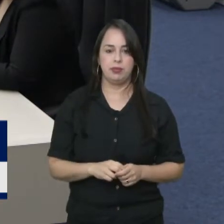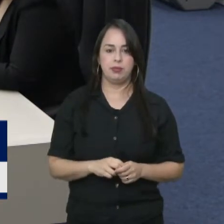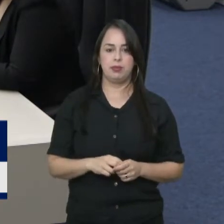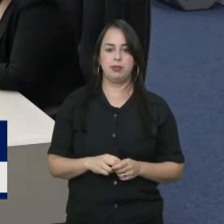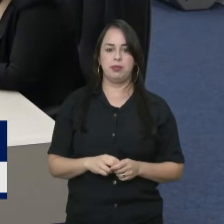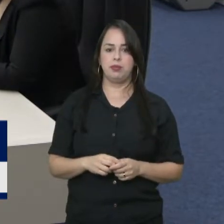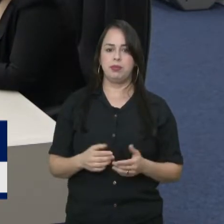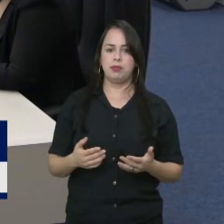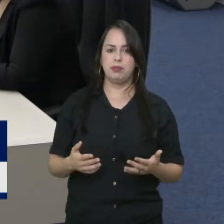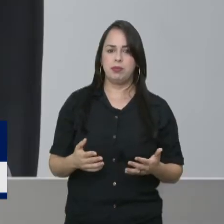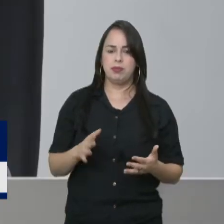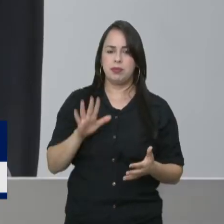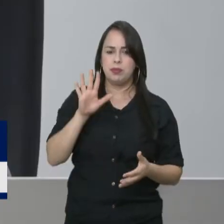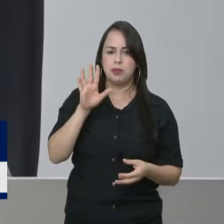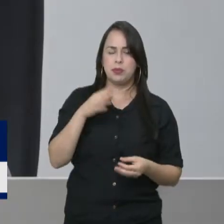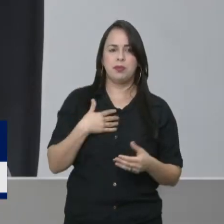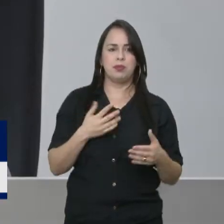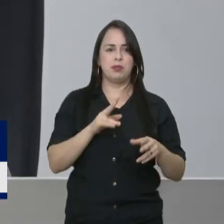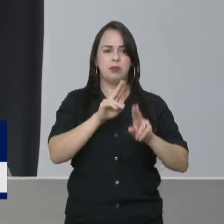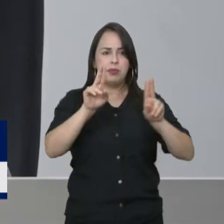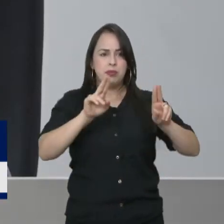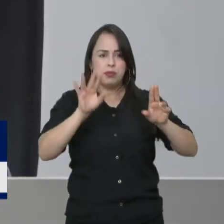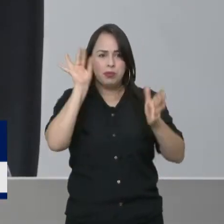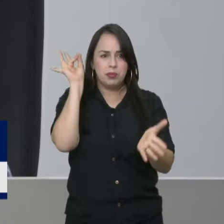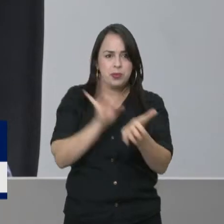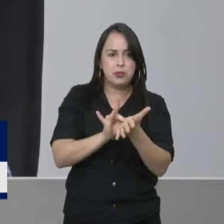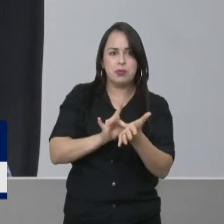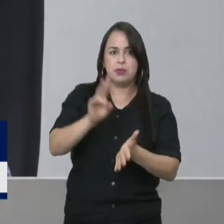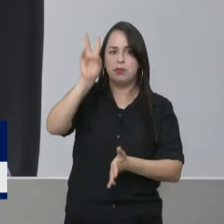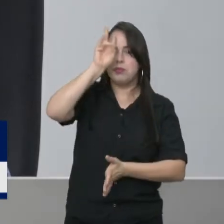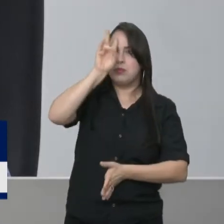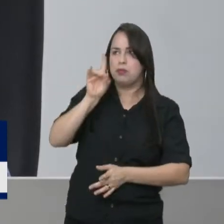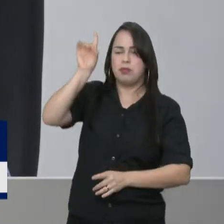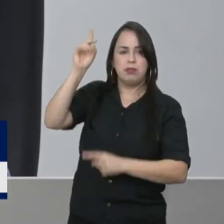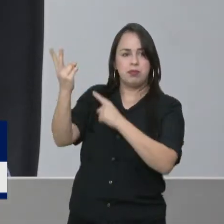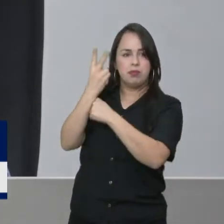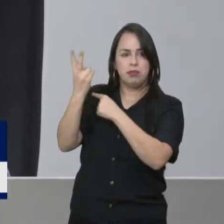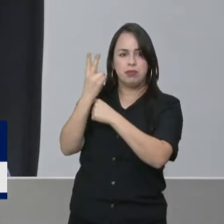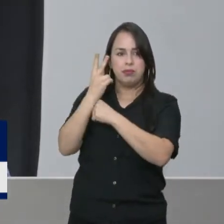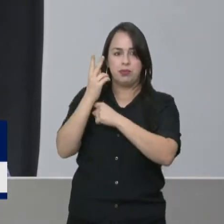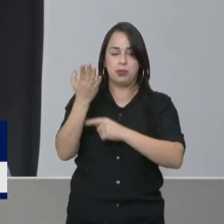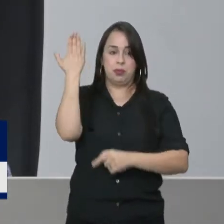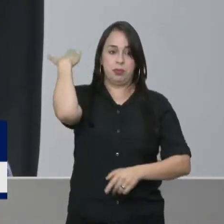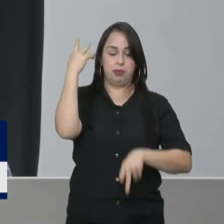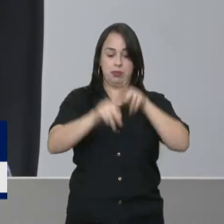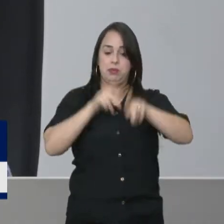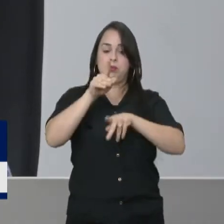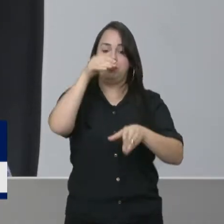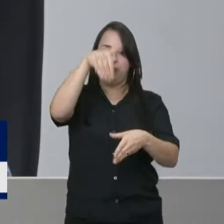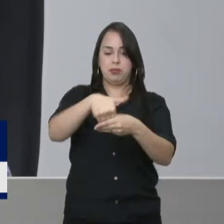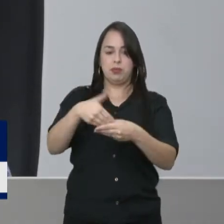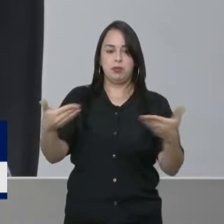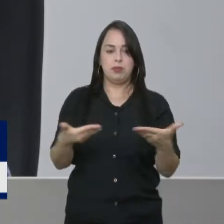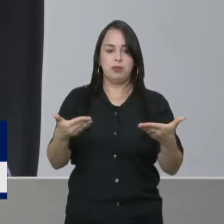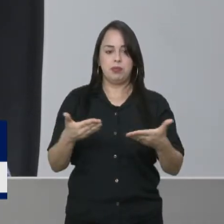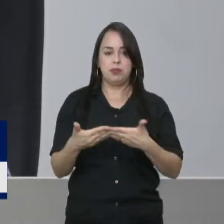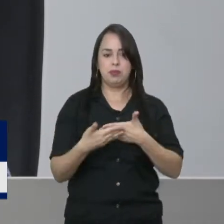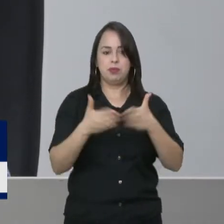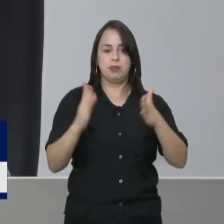Deixa eu só concluir, velha. Havendo um número legal e sob a proteção de Deus, e lembrando que todo o poder emana do povo, declaro aberta